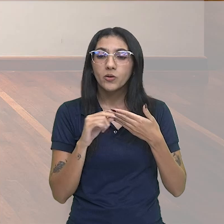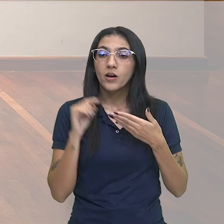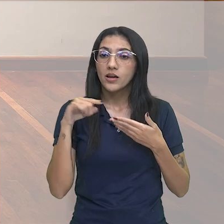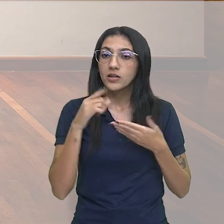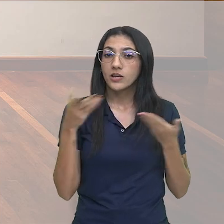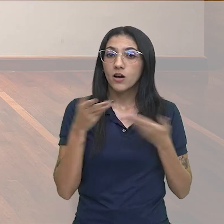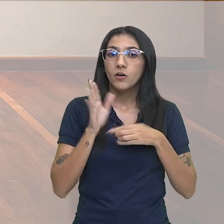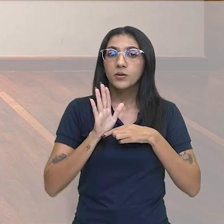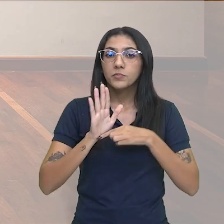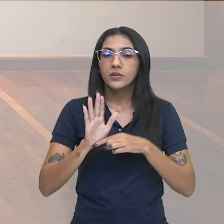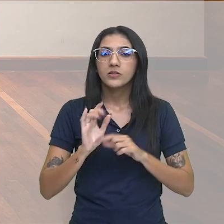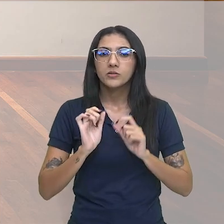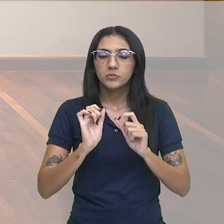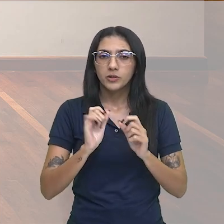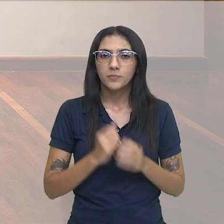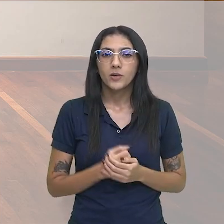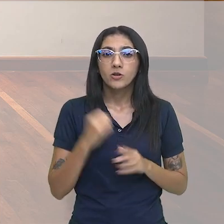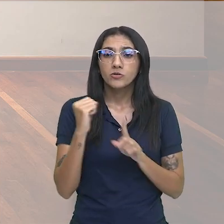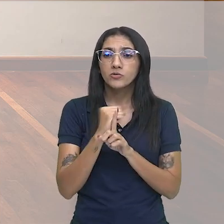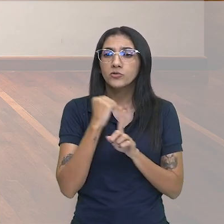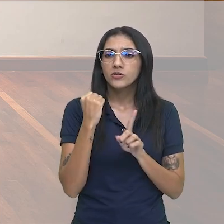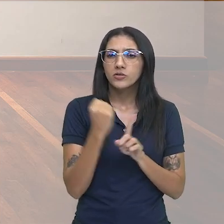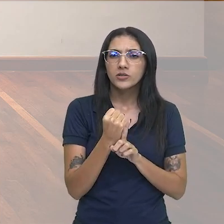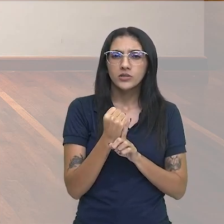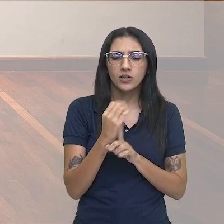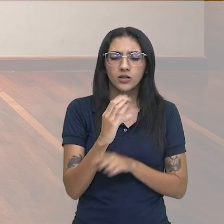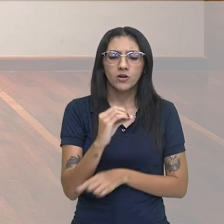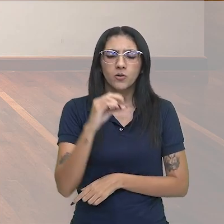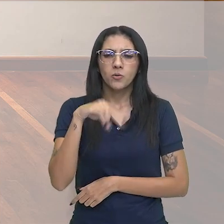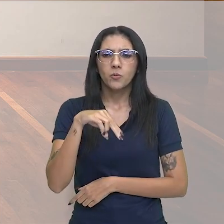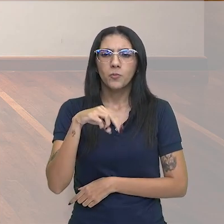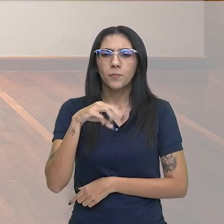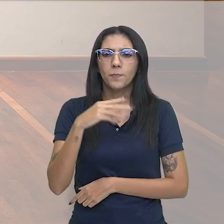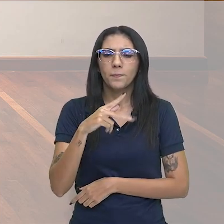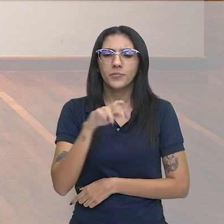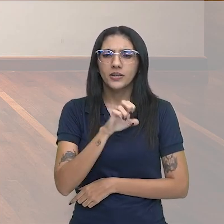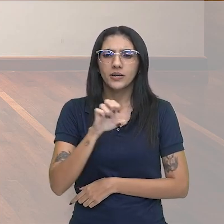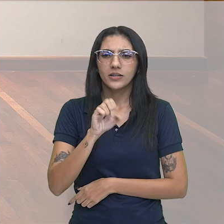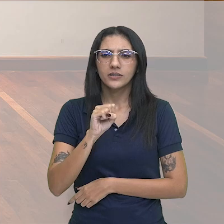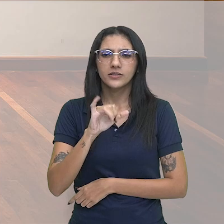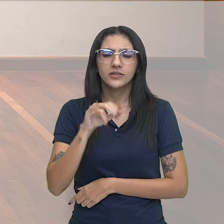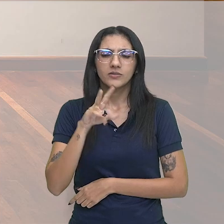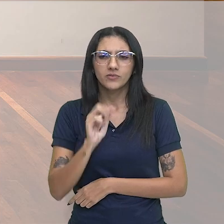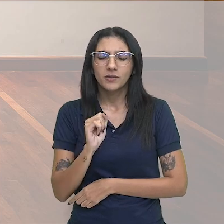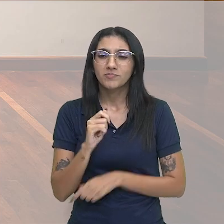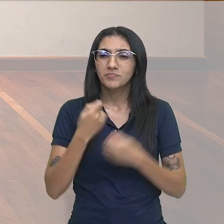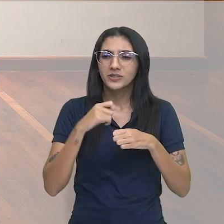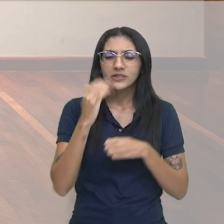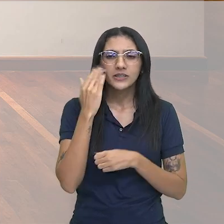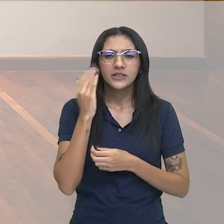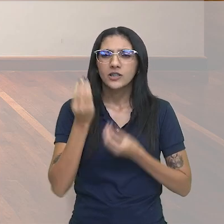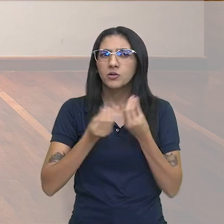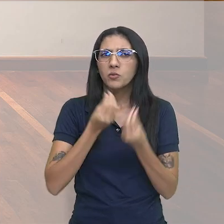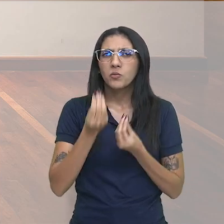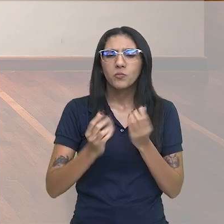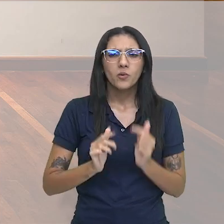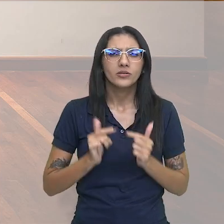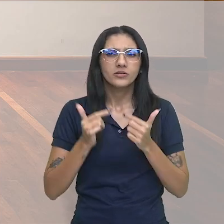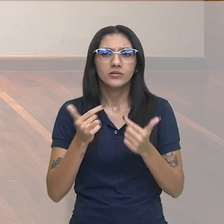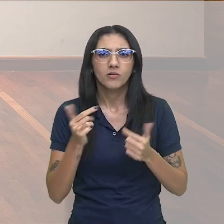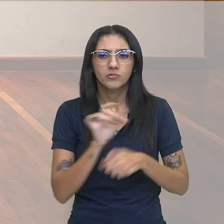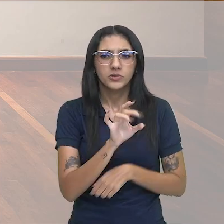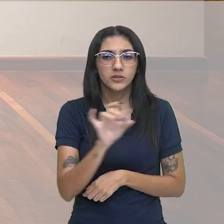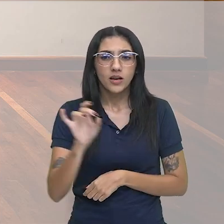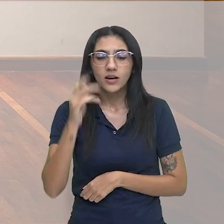essa chamada sociologia compreensiva. Ele vai, então, tentar compreender as ações dos indivíduos. Ele vai dizer que